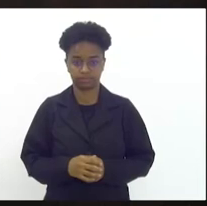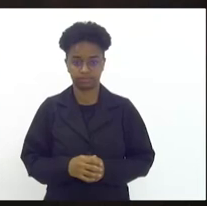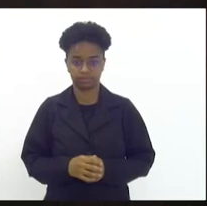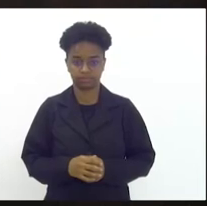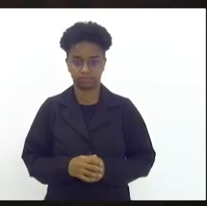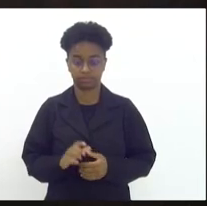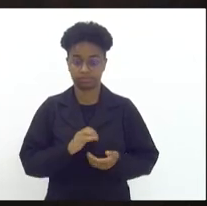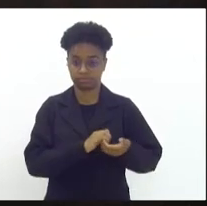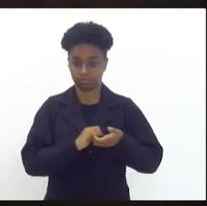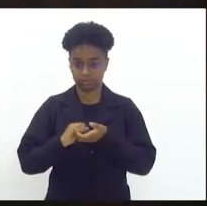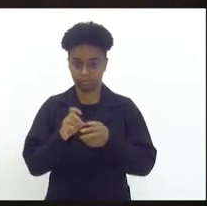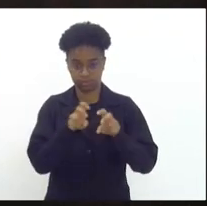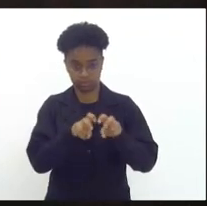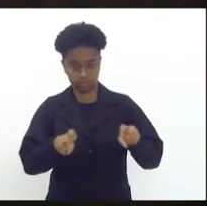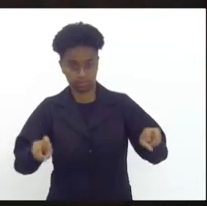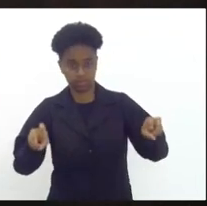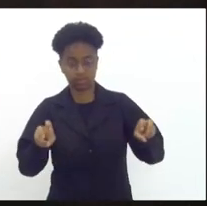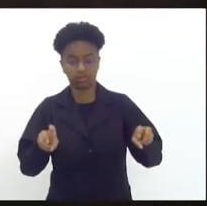saudades